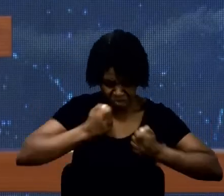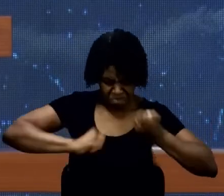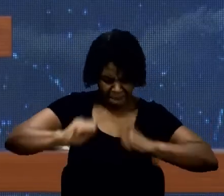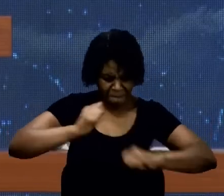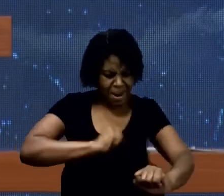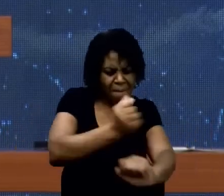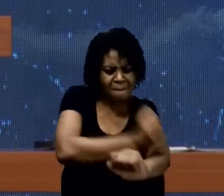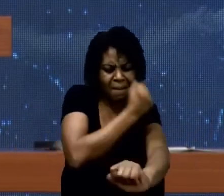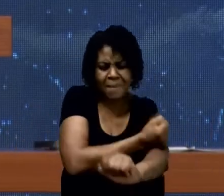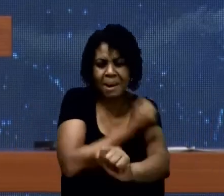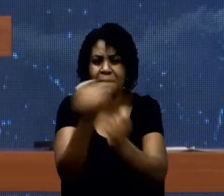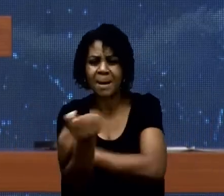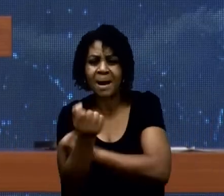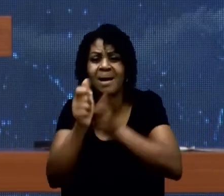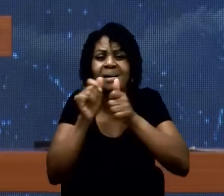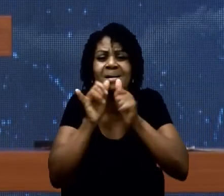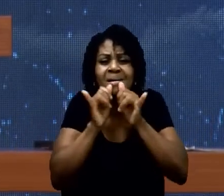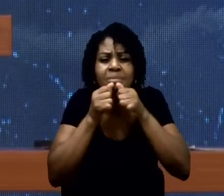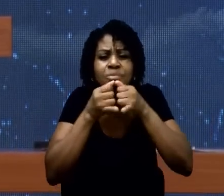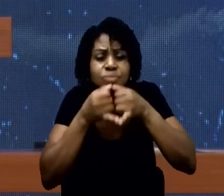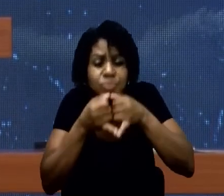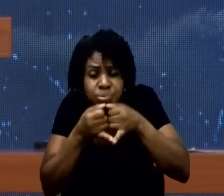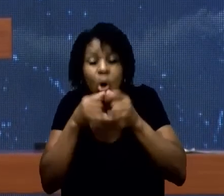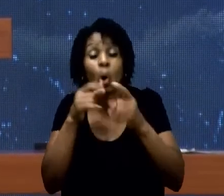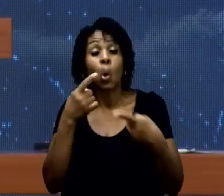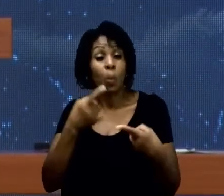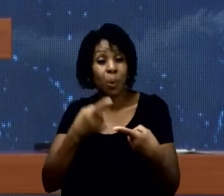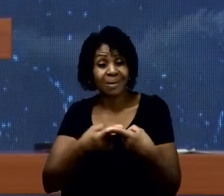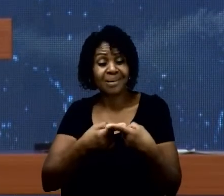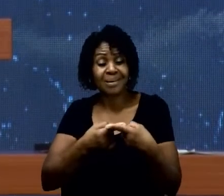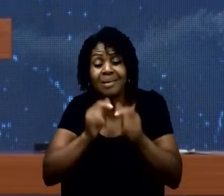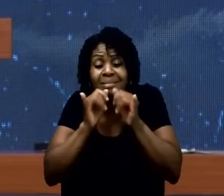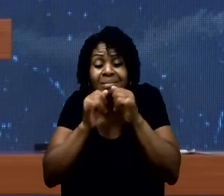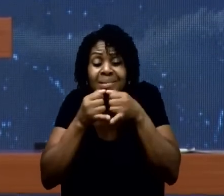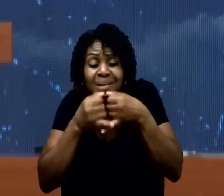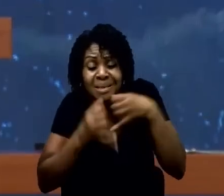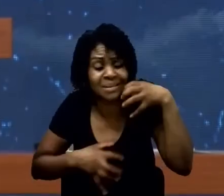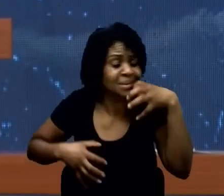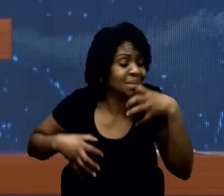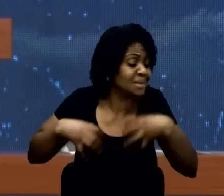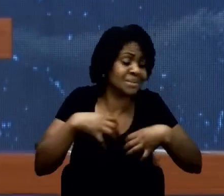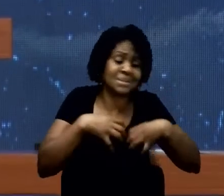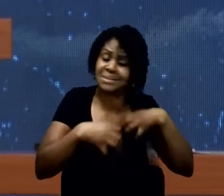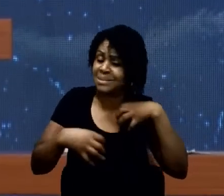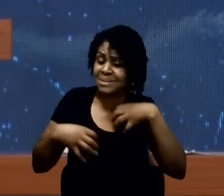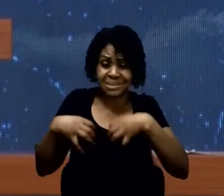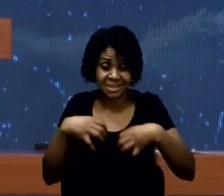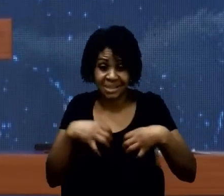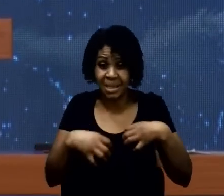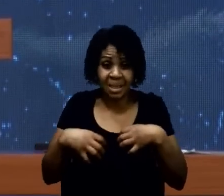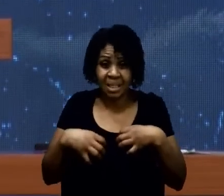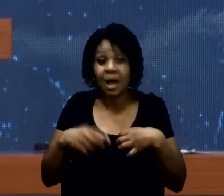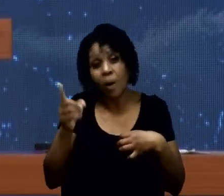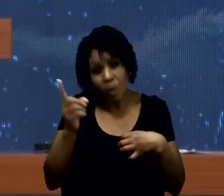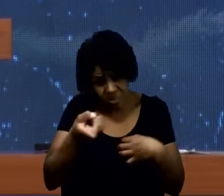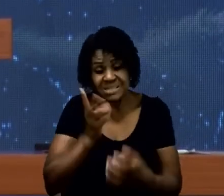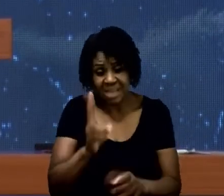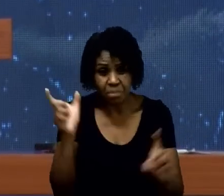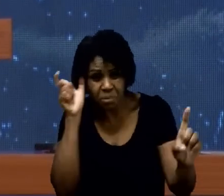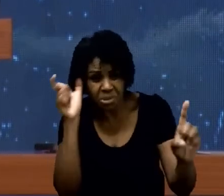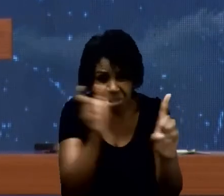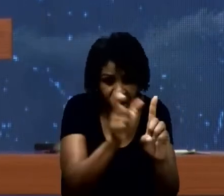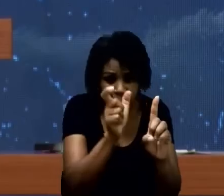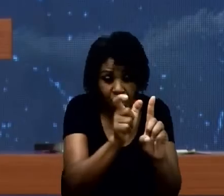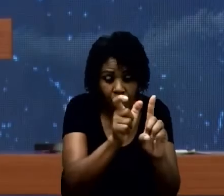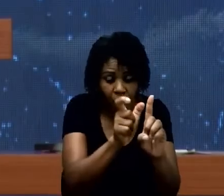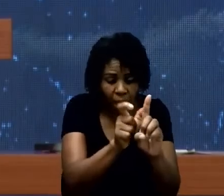Esse homem estava triste, angustiado, porque triste e angustiado quando ele voltava. Ele não ficava 24 horas possesso. Quando